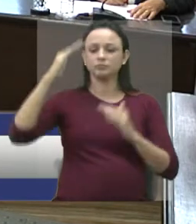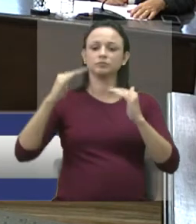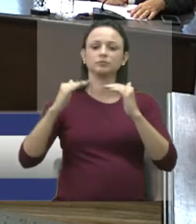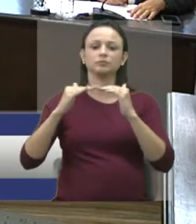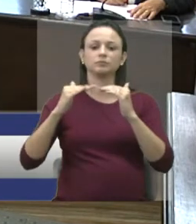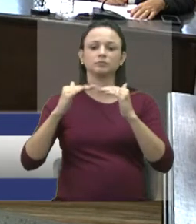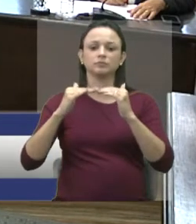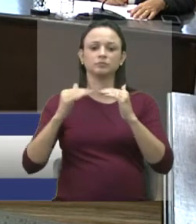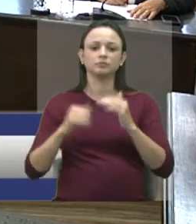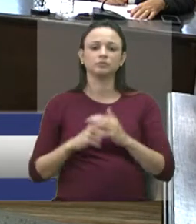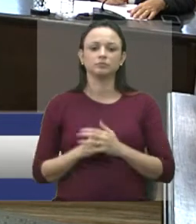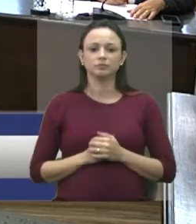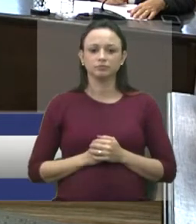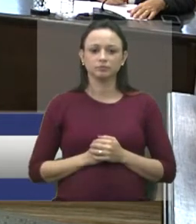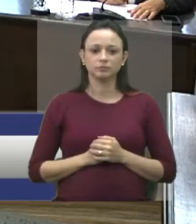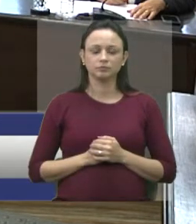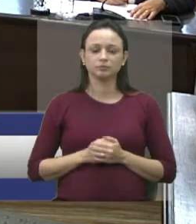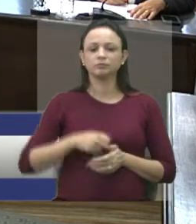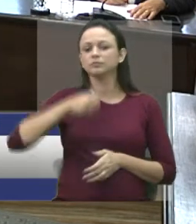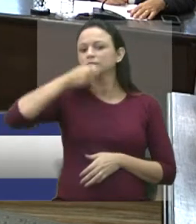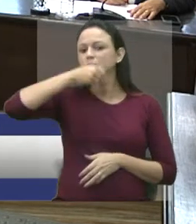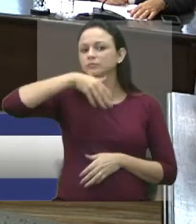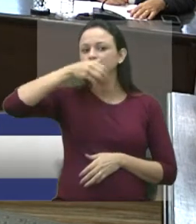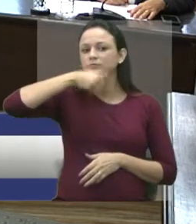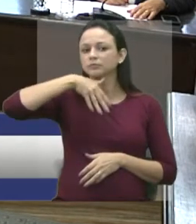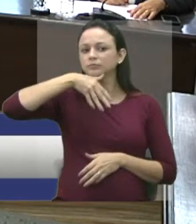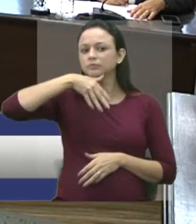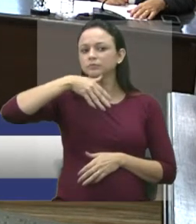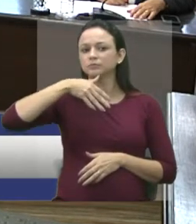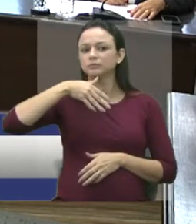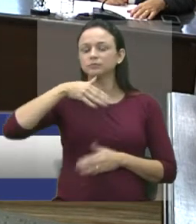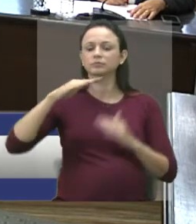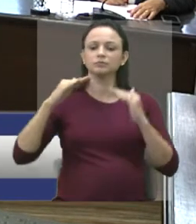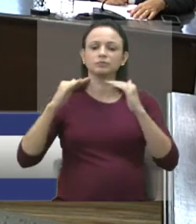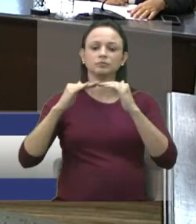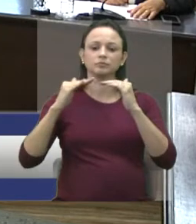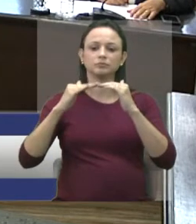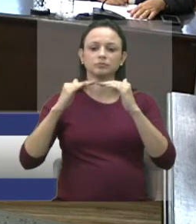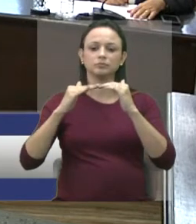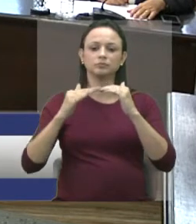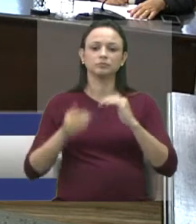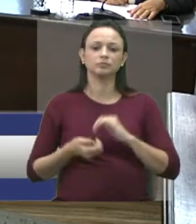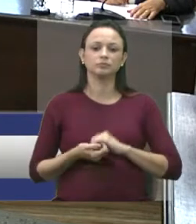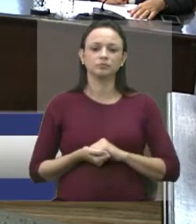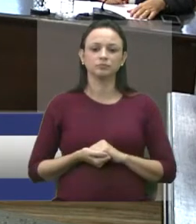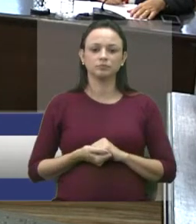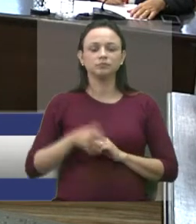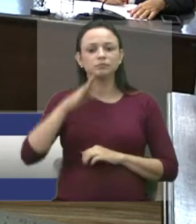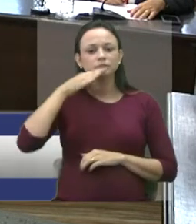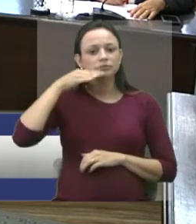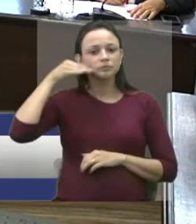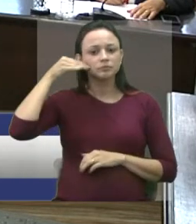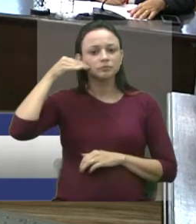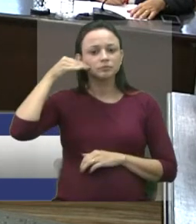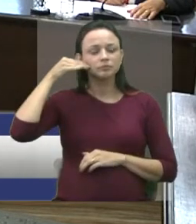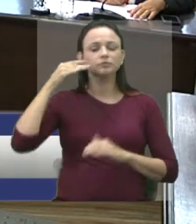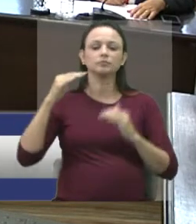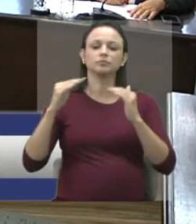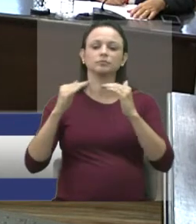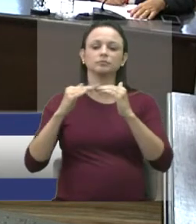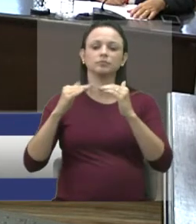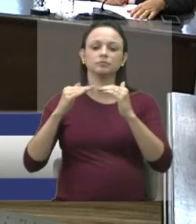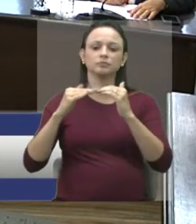Favorável. Guto Machado. Favorável. Cléo Furquim.